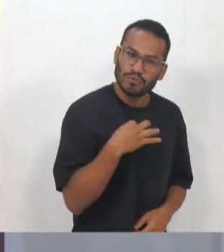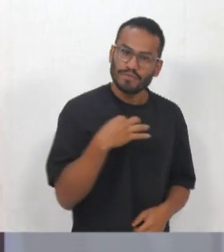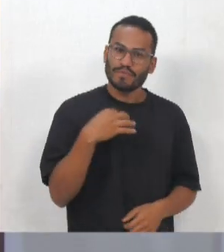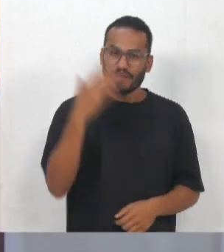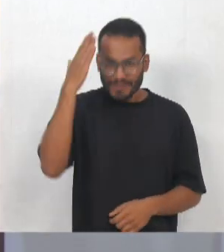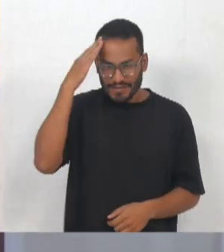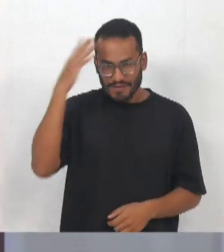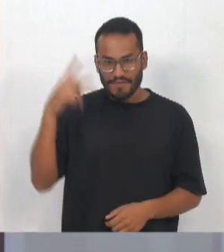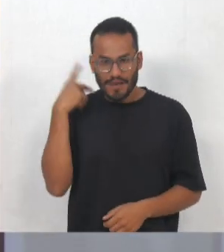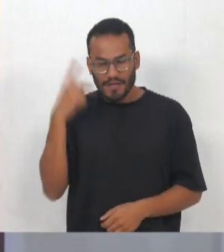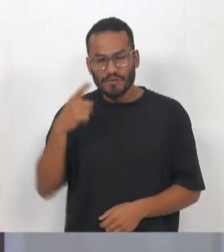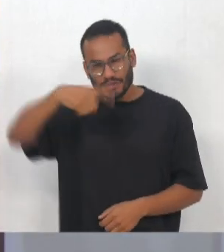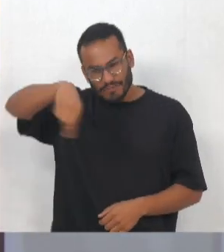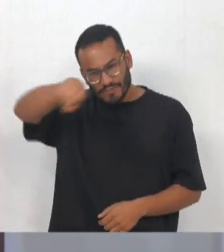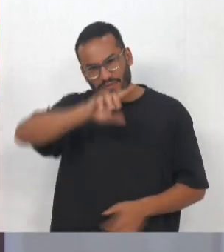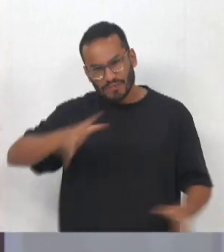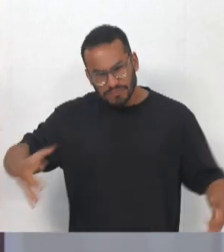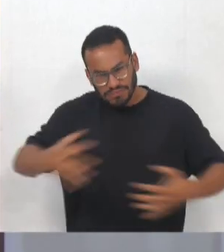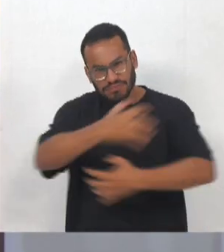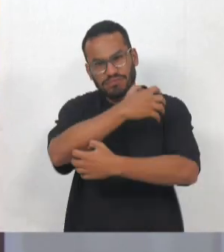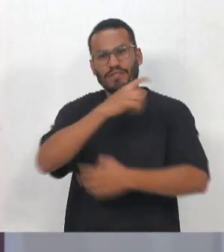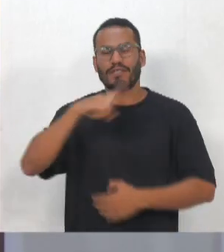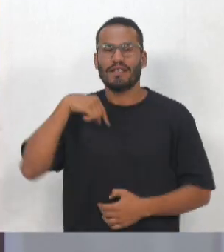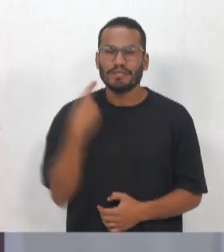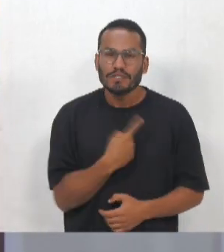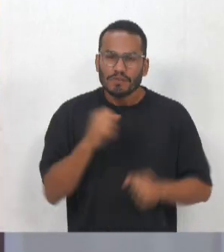que os vereadores também vão abraçar essa causa, de a gente